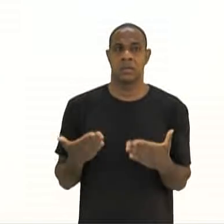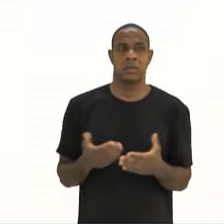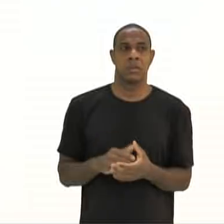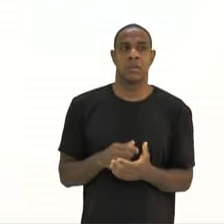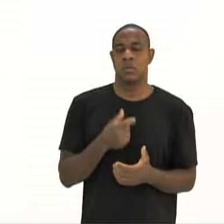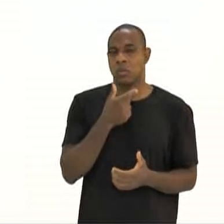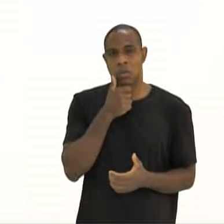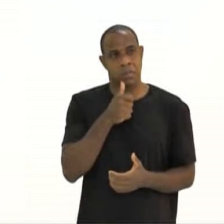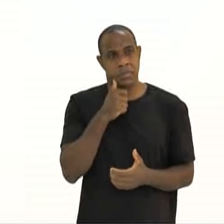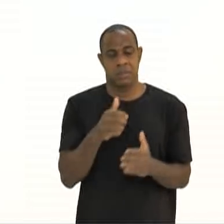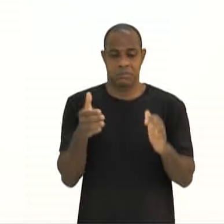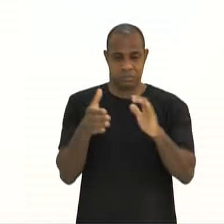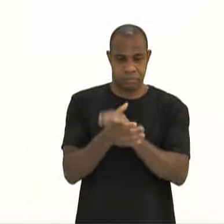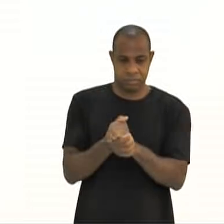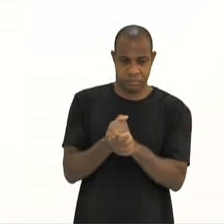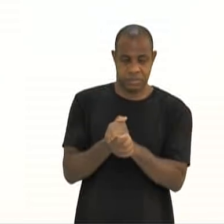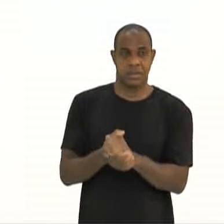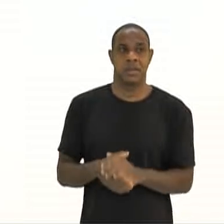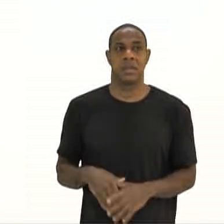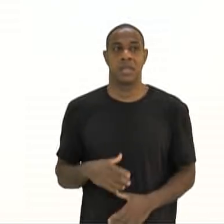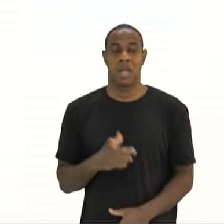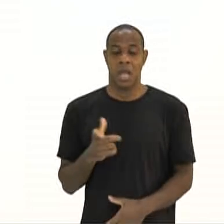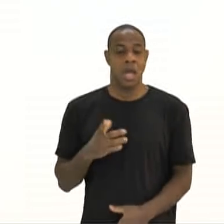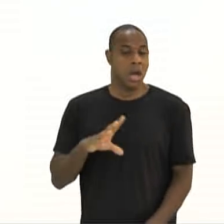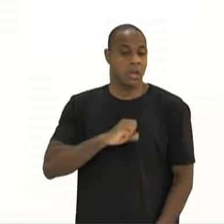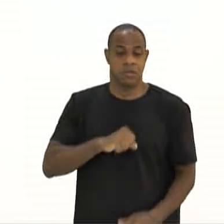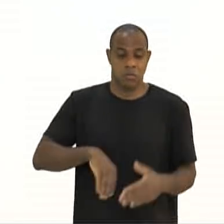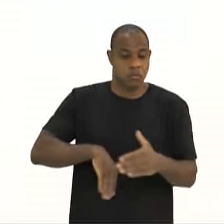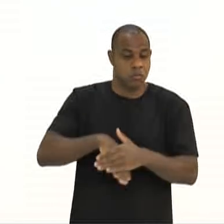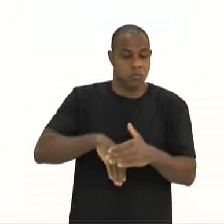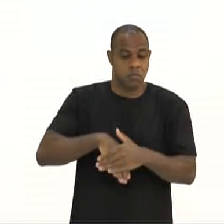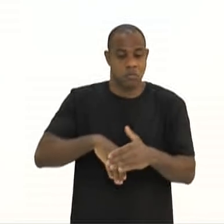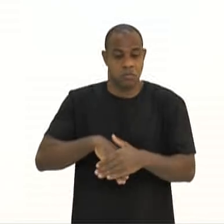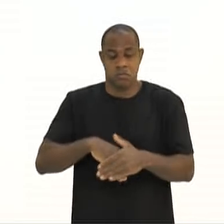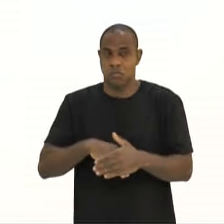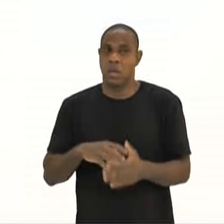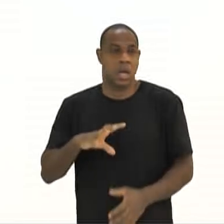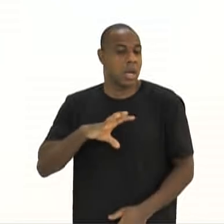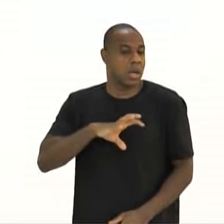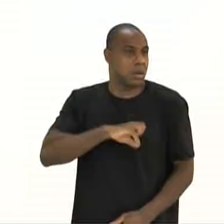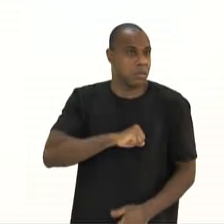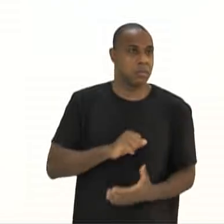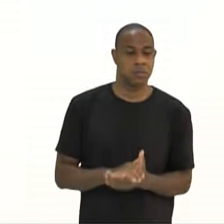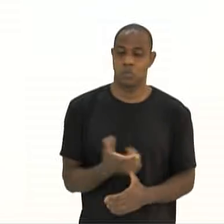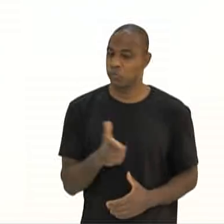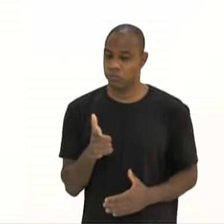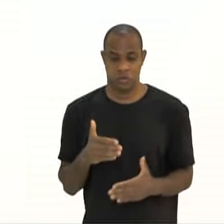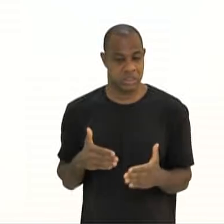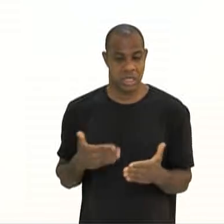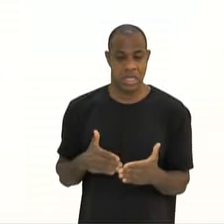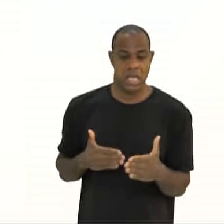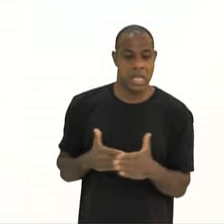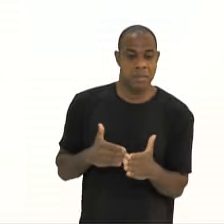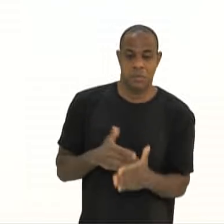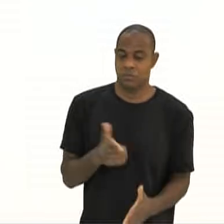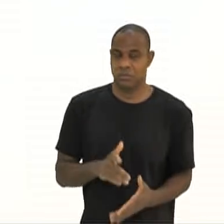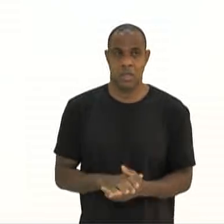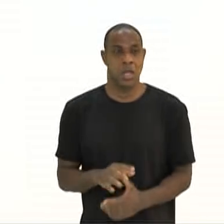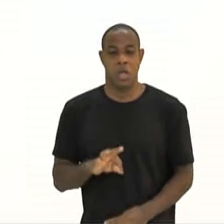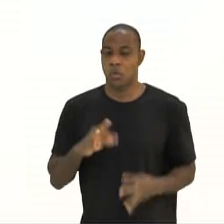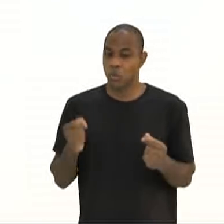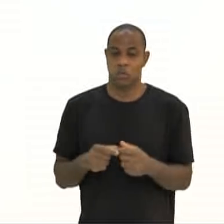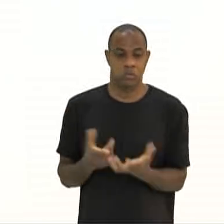com a Filomena. A obsessão pelo futebol é levada aos extremos limites. Todos ficam loucos.